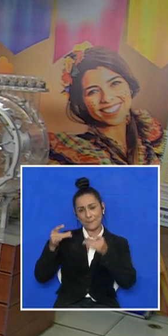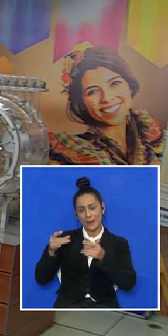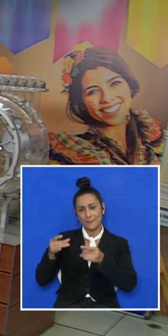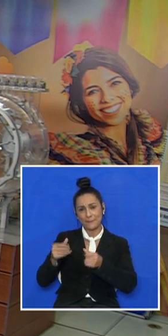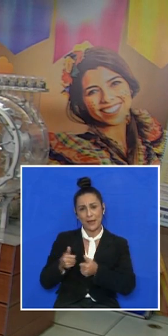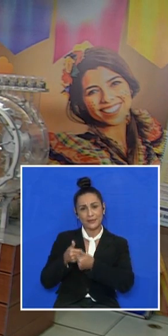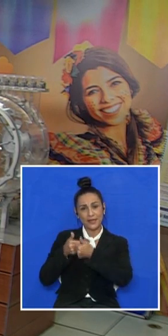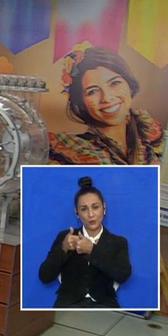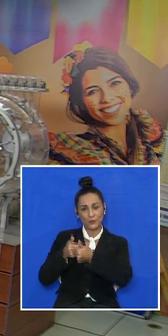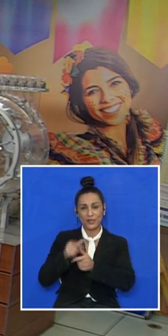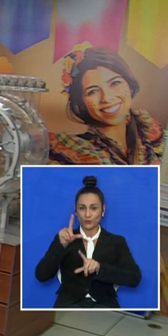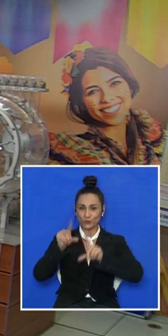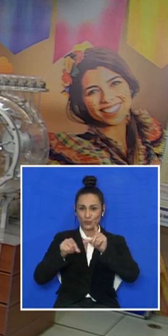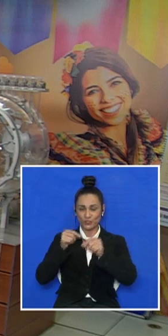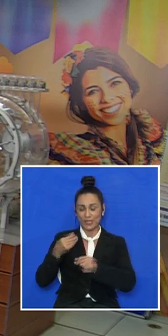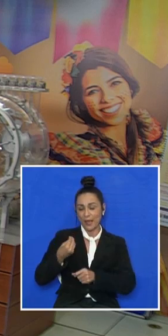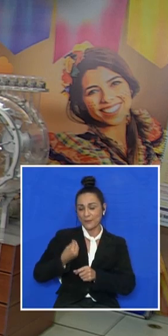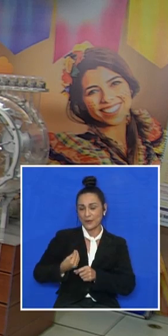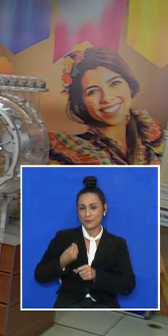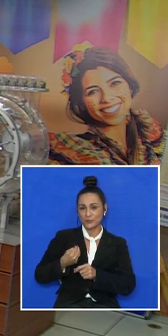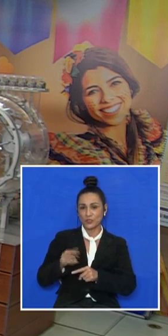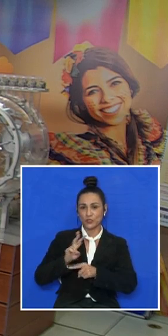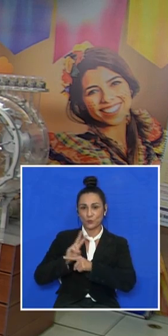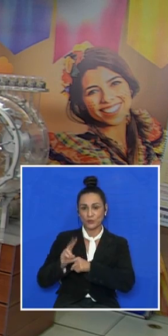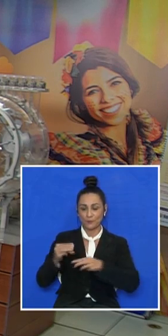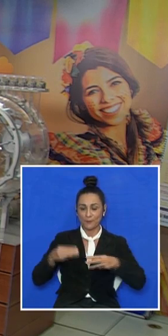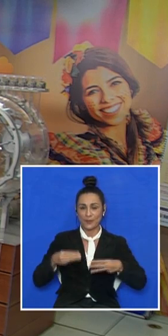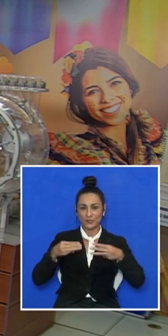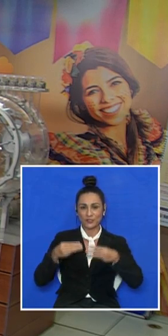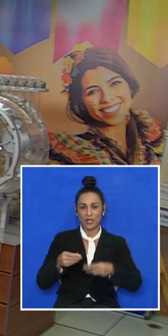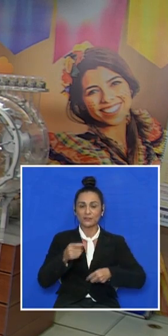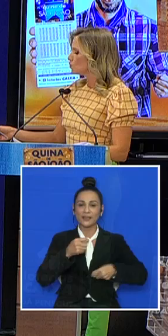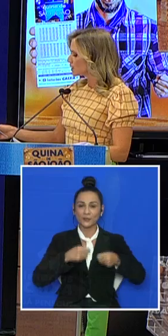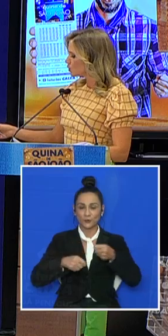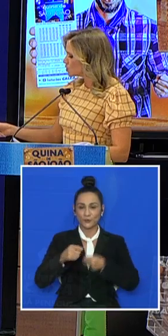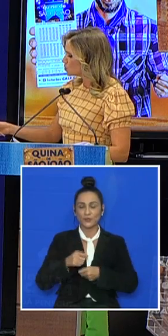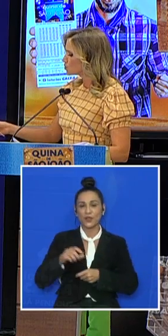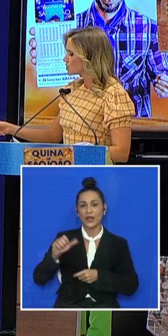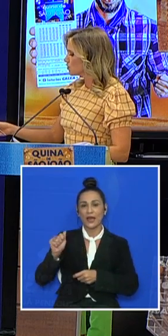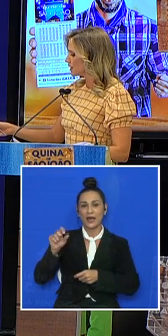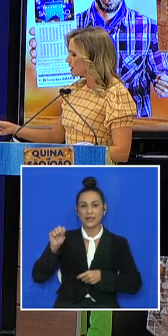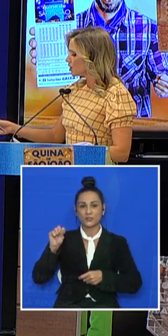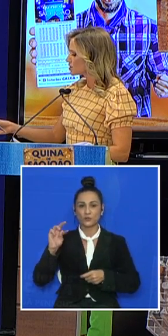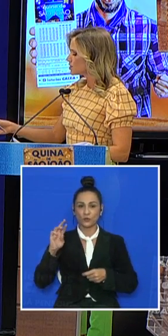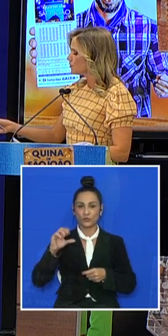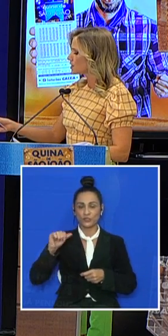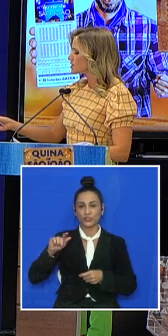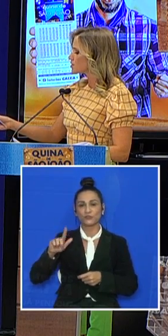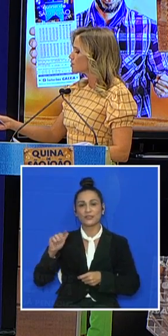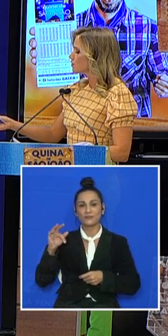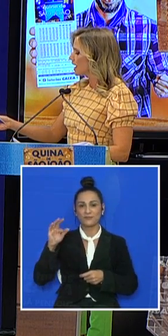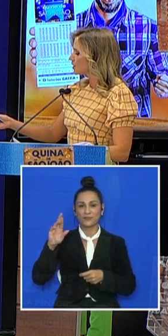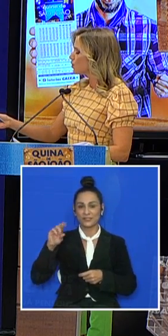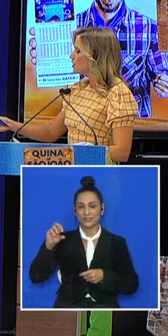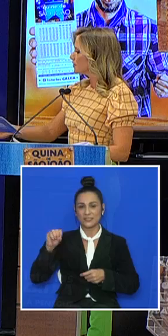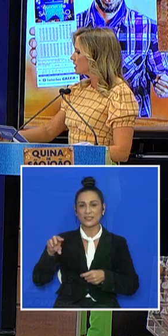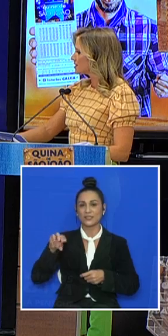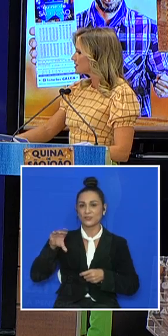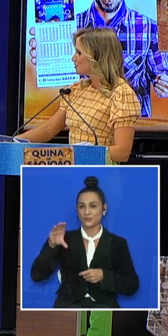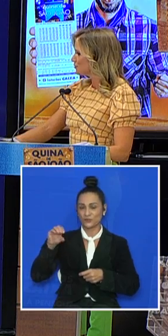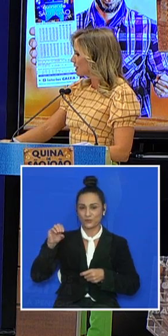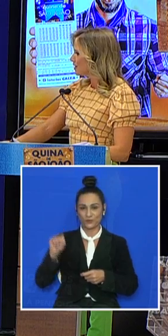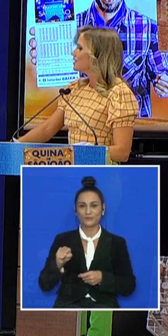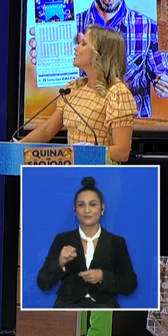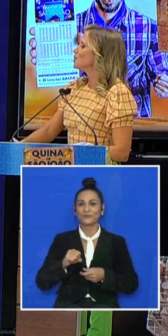aqui do nosso sorteio, eu conto com a presença dos auditores do Ministério da Economia, o Astrogildo Silva Queiroz e o Francisco Wagner